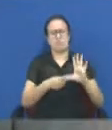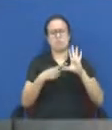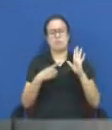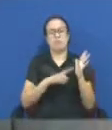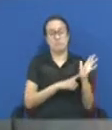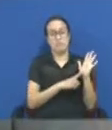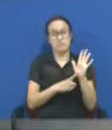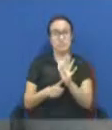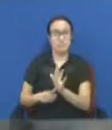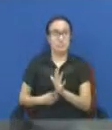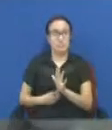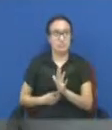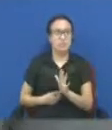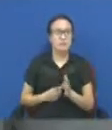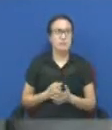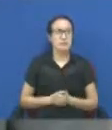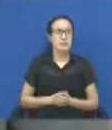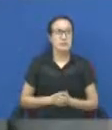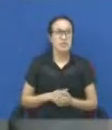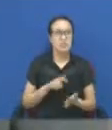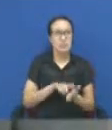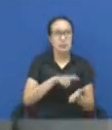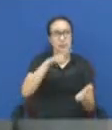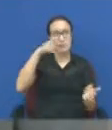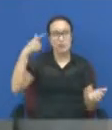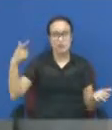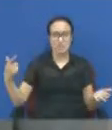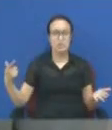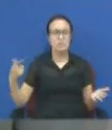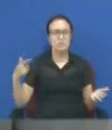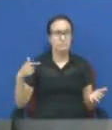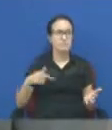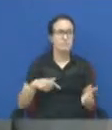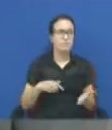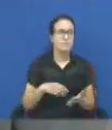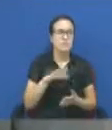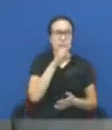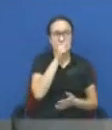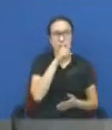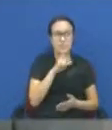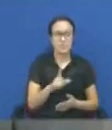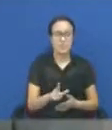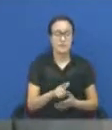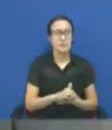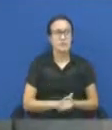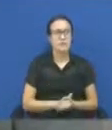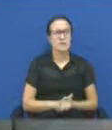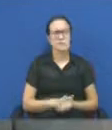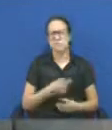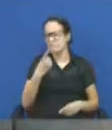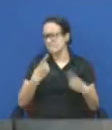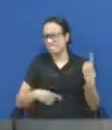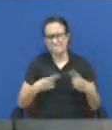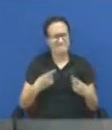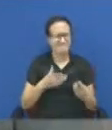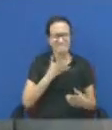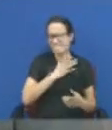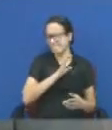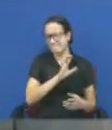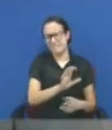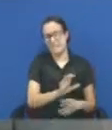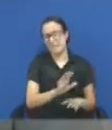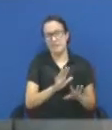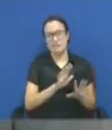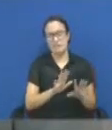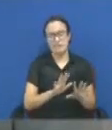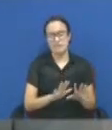de Limeira, mas nesse sentido eu prefiro não entrar no mérito dessa discussão, até para mim não antecipar,